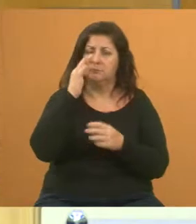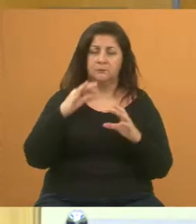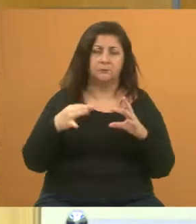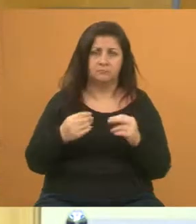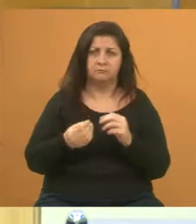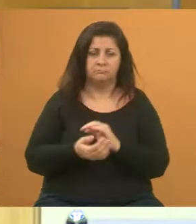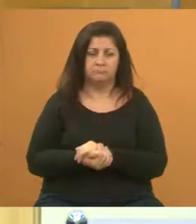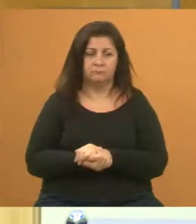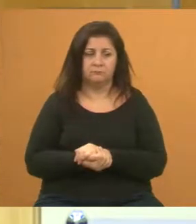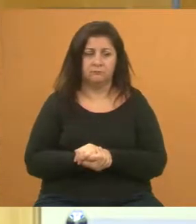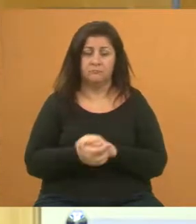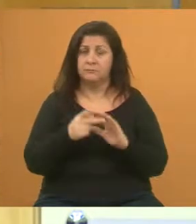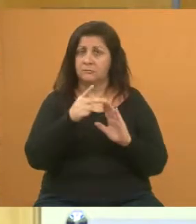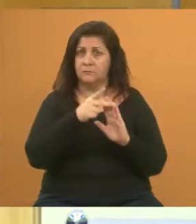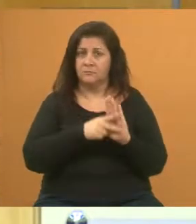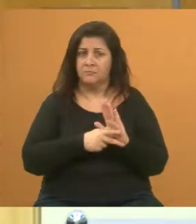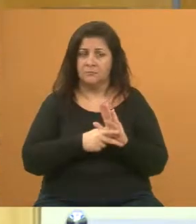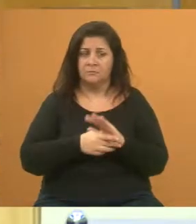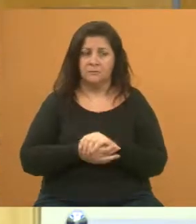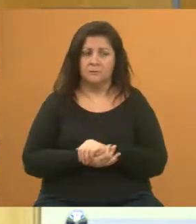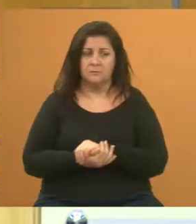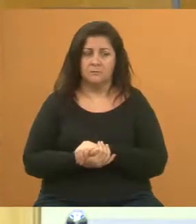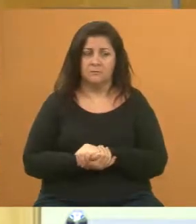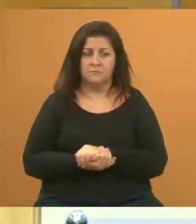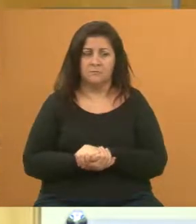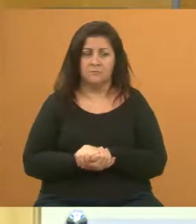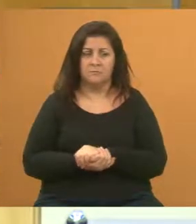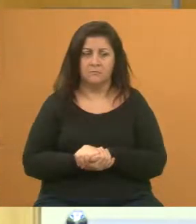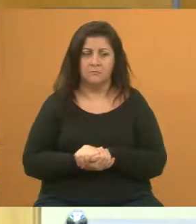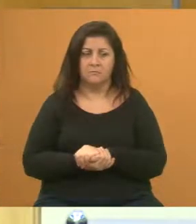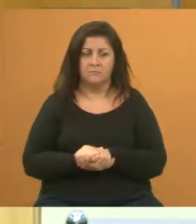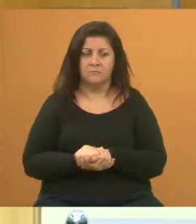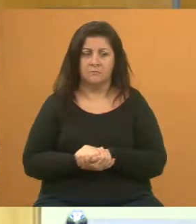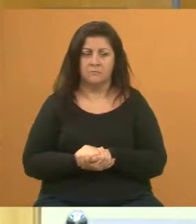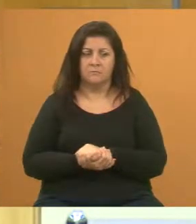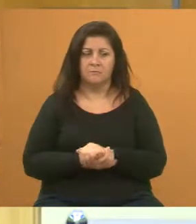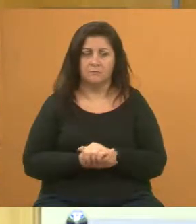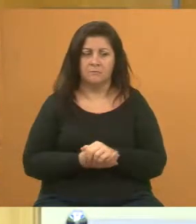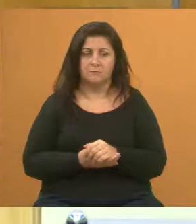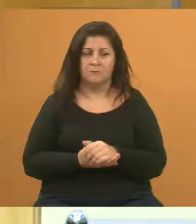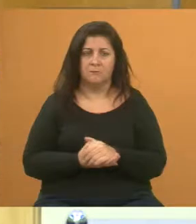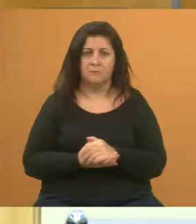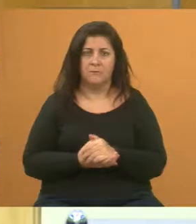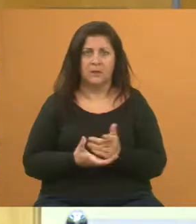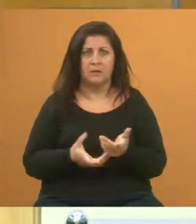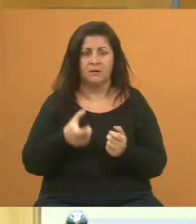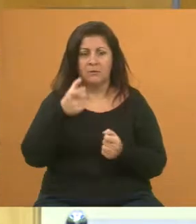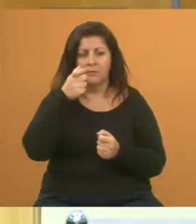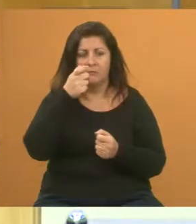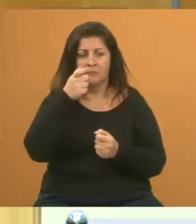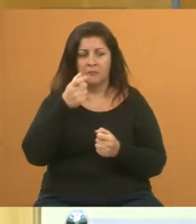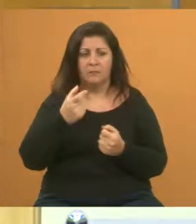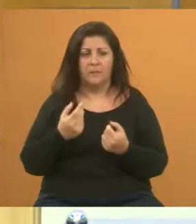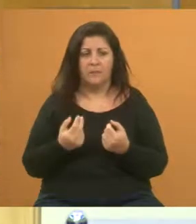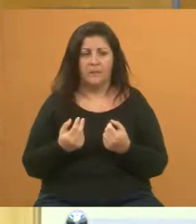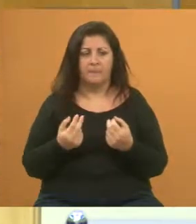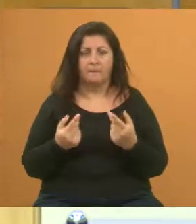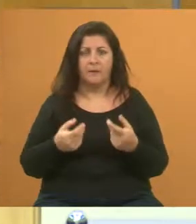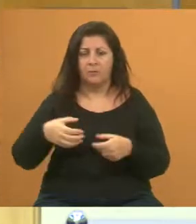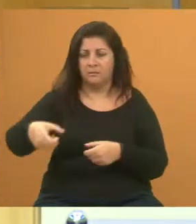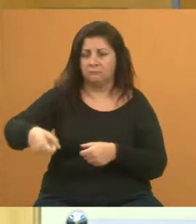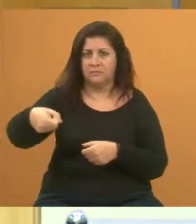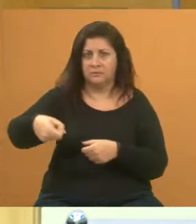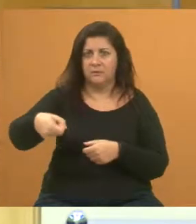E nesse projeto da Sônia, a gente vai... Eu me deparei um pouco, Sônia, com o mesmo projeto meu das